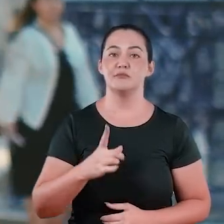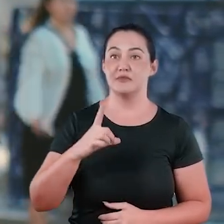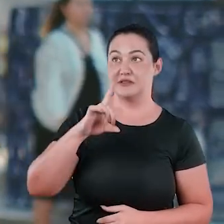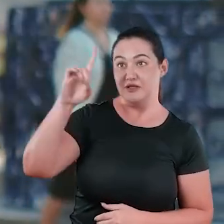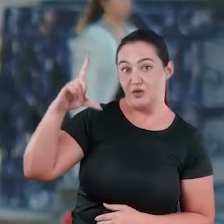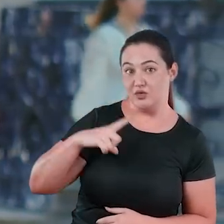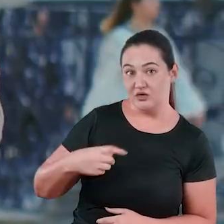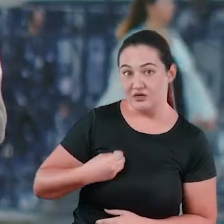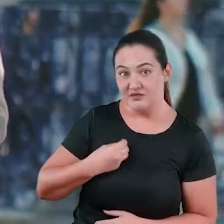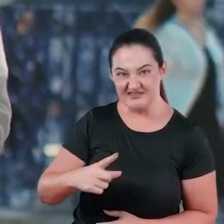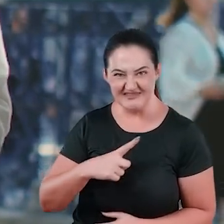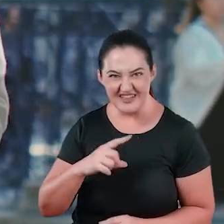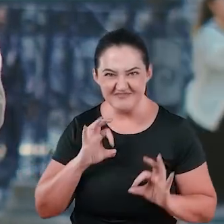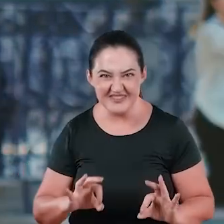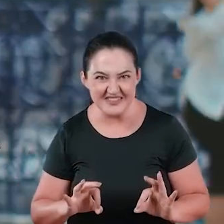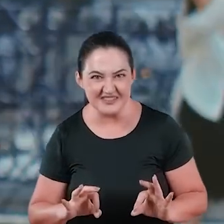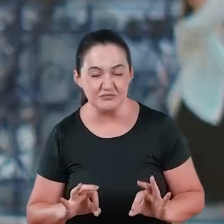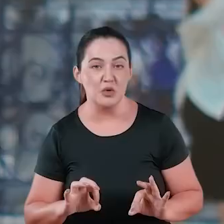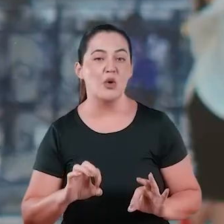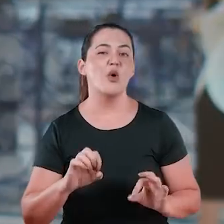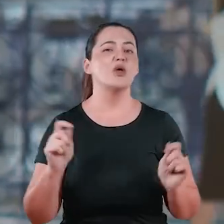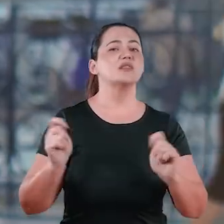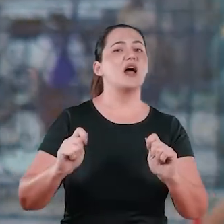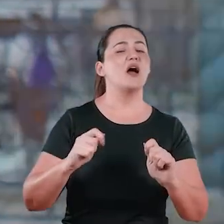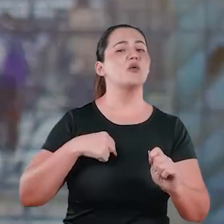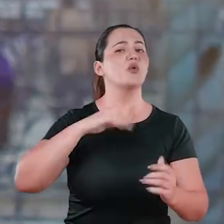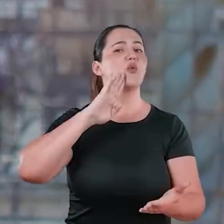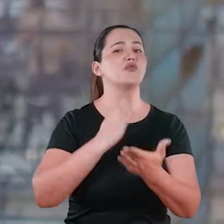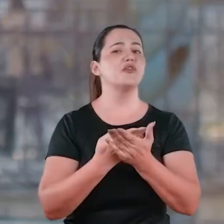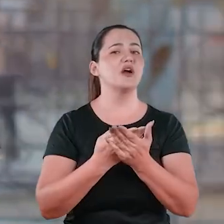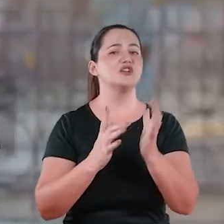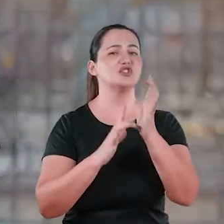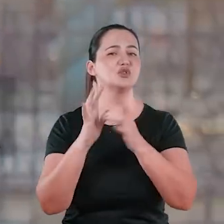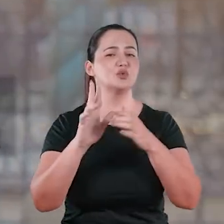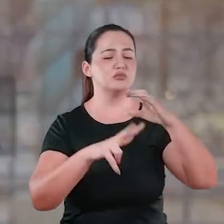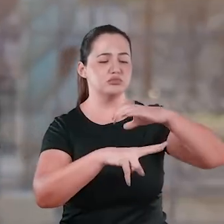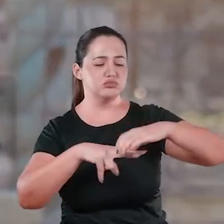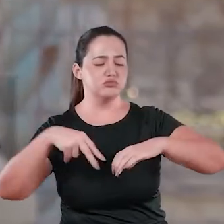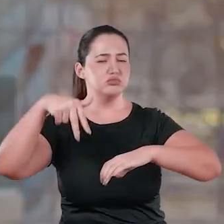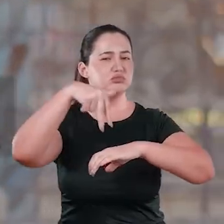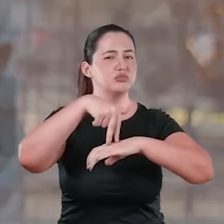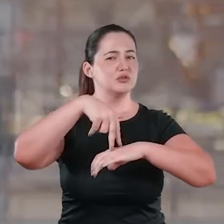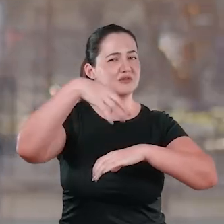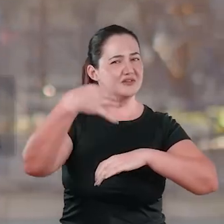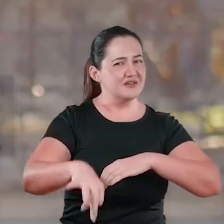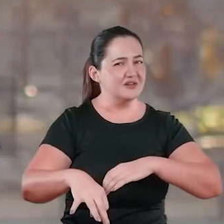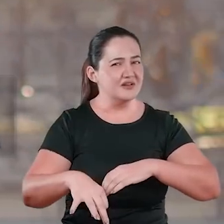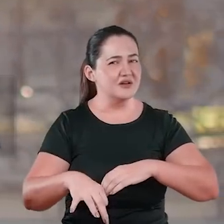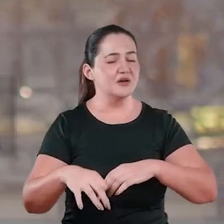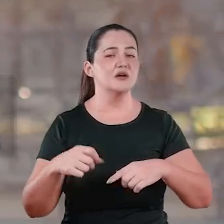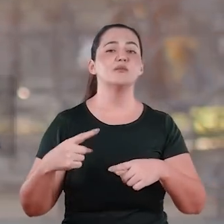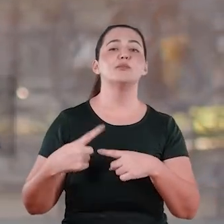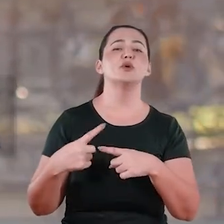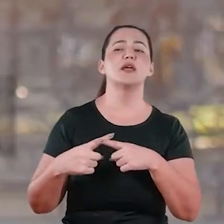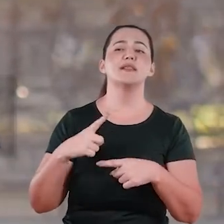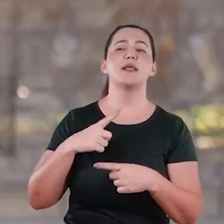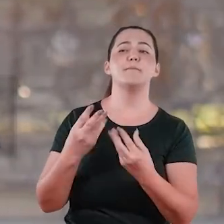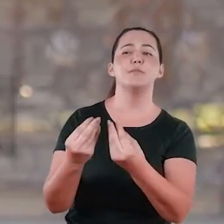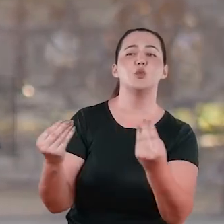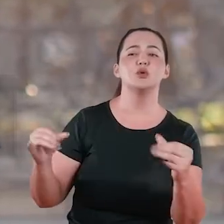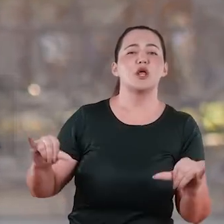posso acreditar na historicidade da ressurreição de Jesus? Por que há tanta dor e sofrimento se Deus é